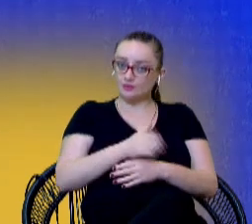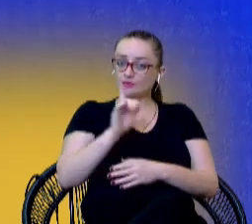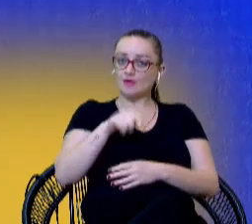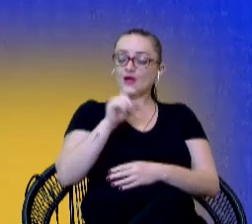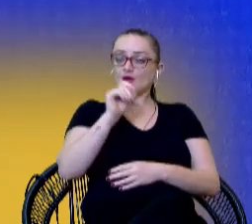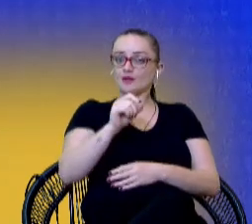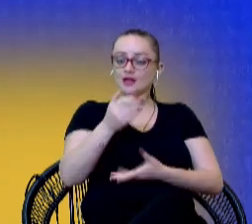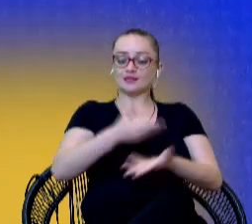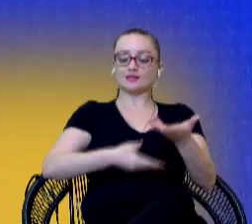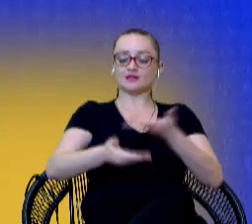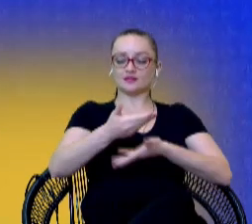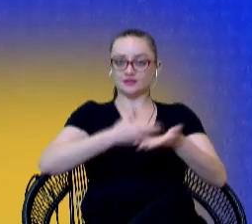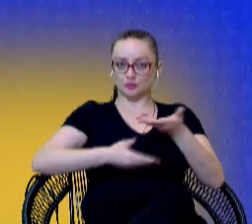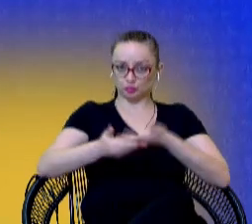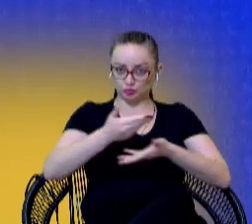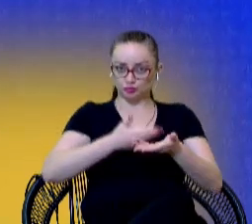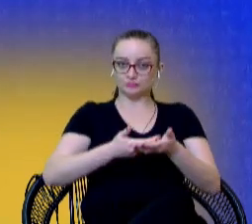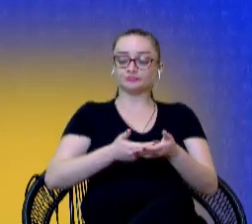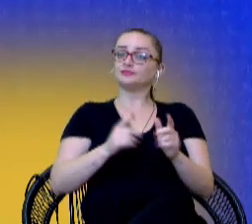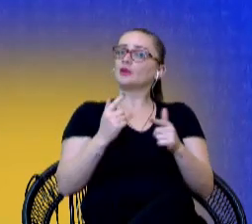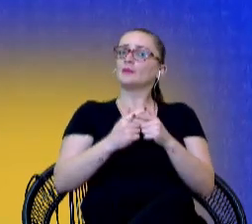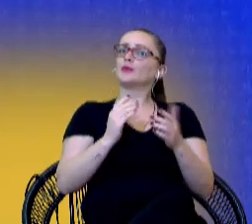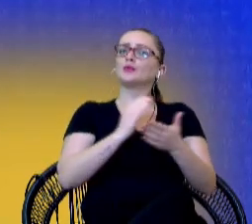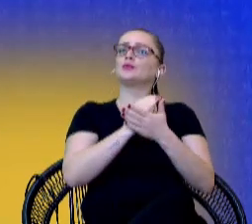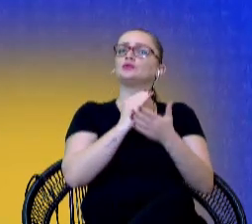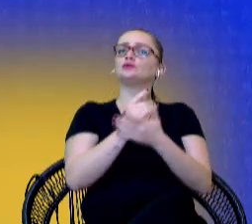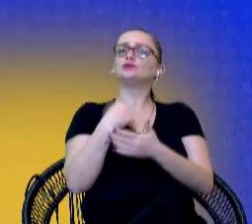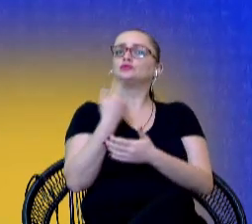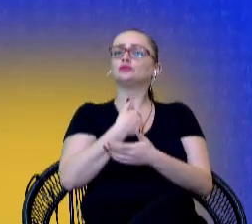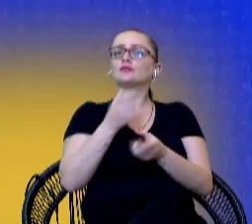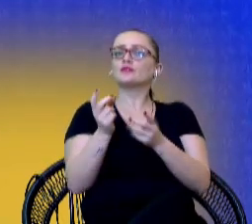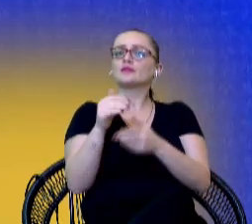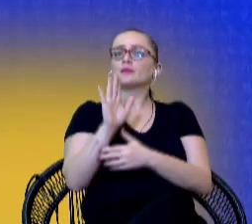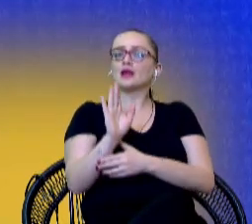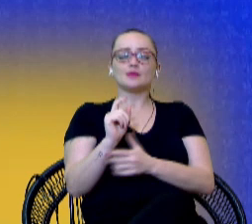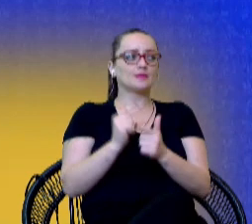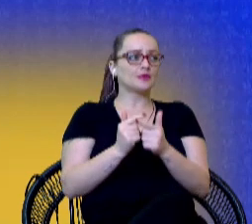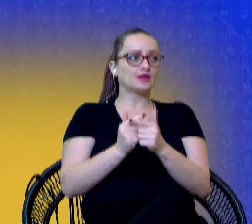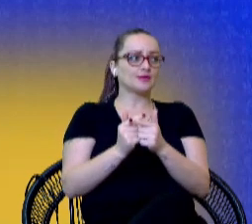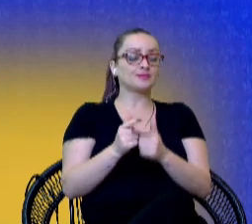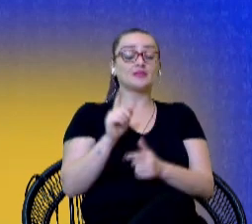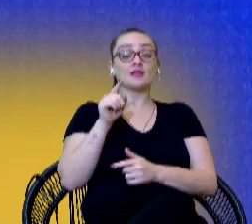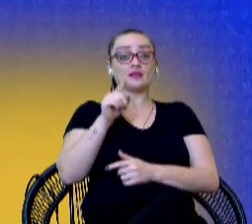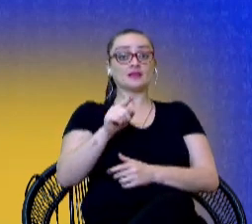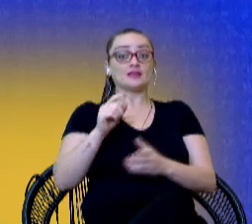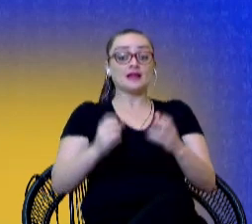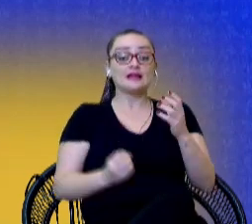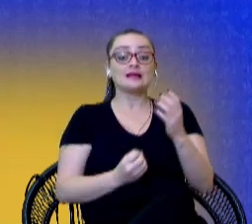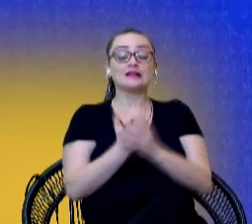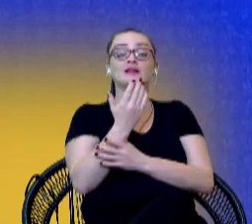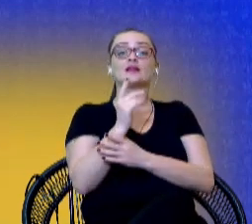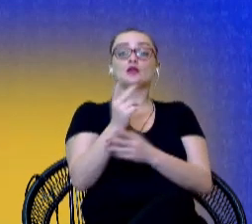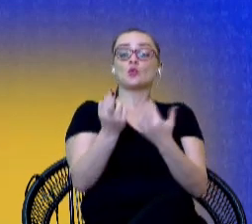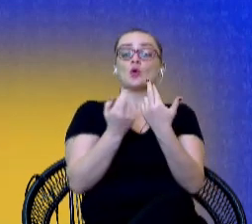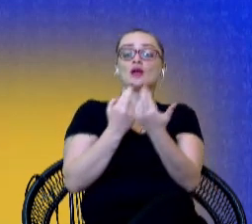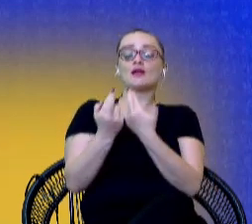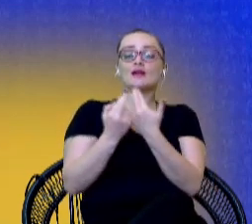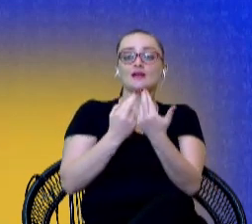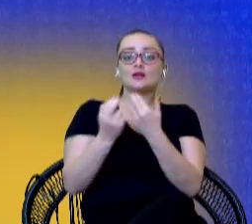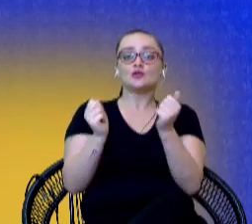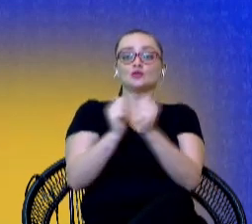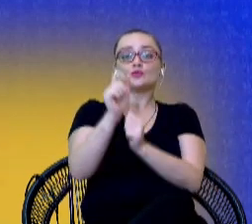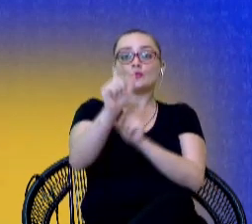basicamente essa interação. E por que que ele ajuda a gente a vender mais? Porque você está recriando uma relação com o